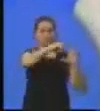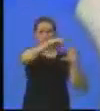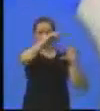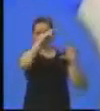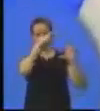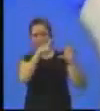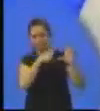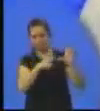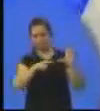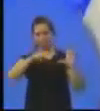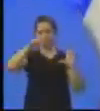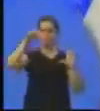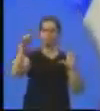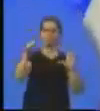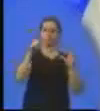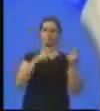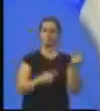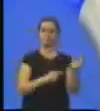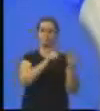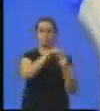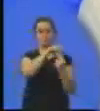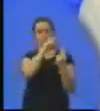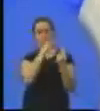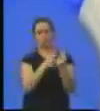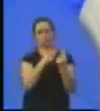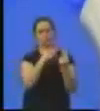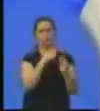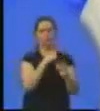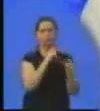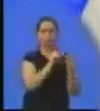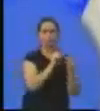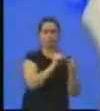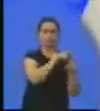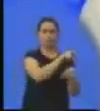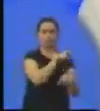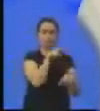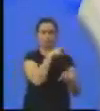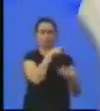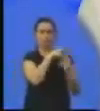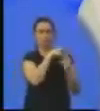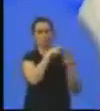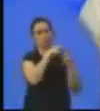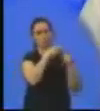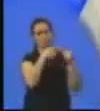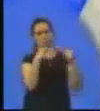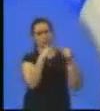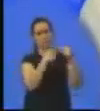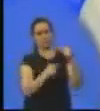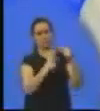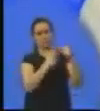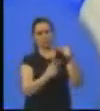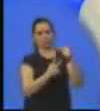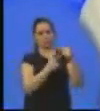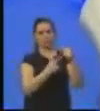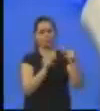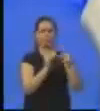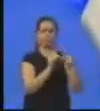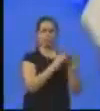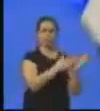período 2π. Quando eu fiz o gráfico de x sobre 2, o que aconteceu? Deu aquela azul, olha o que aconteceu